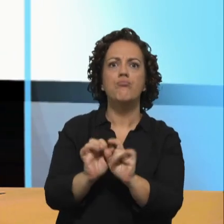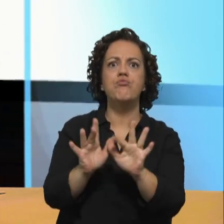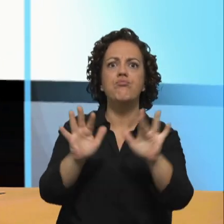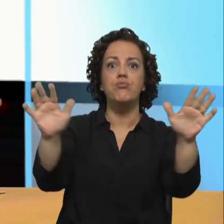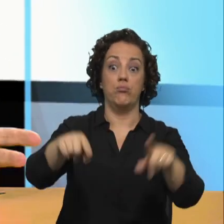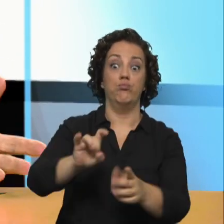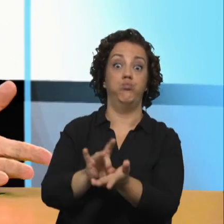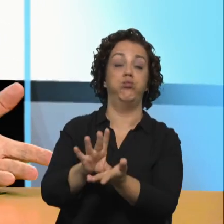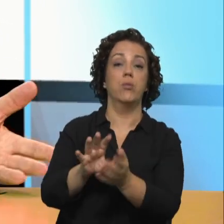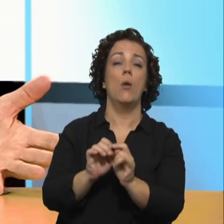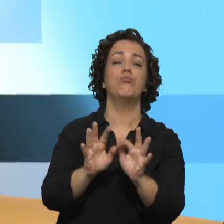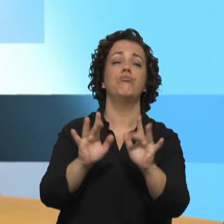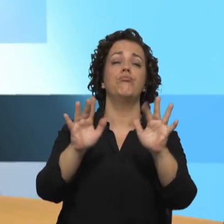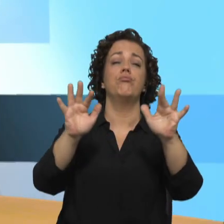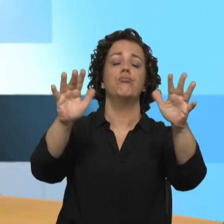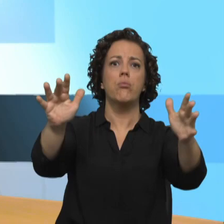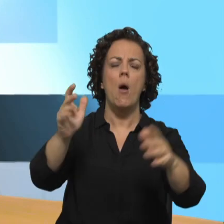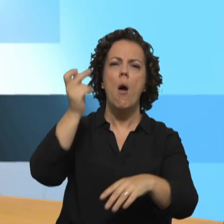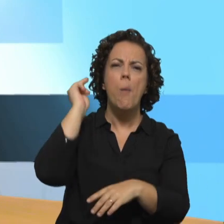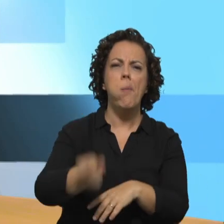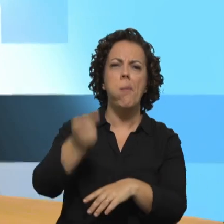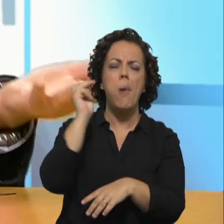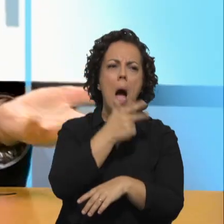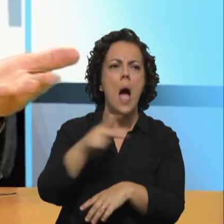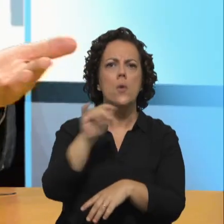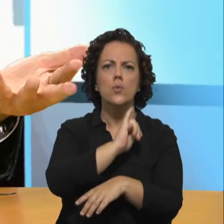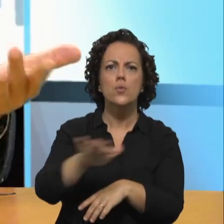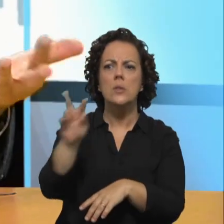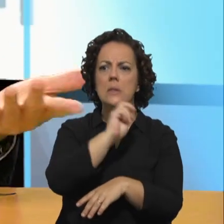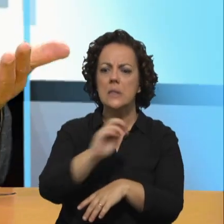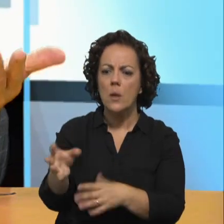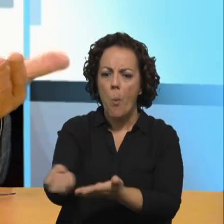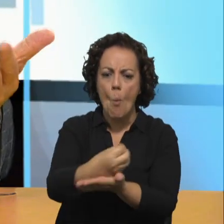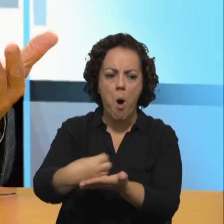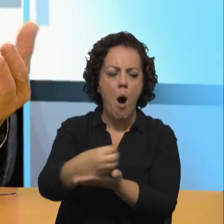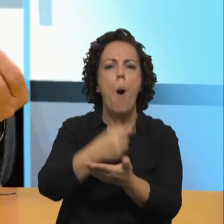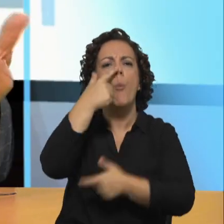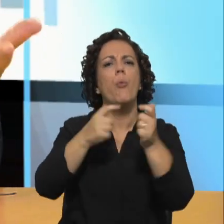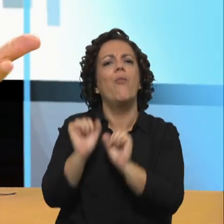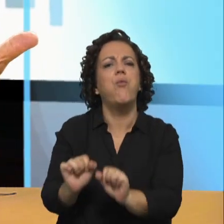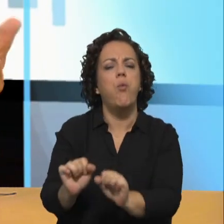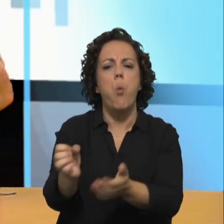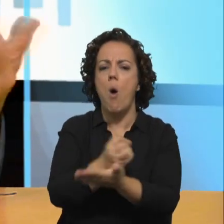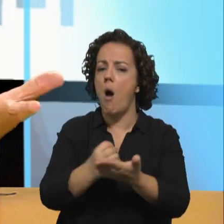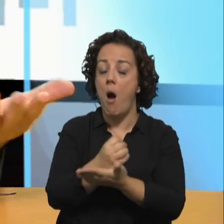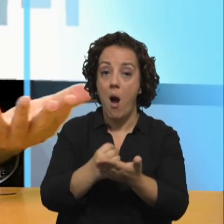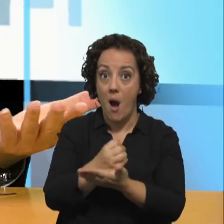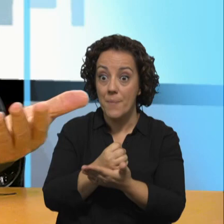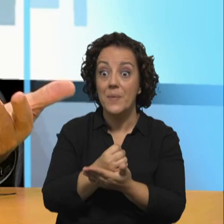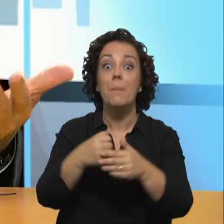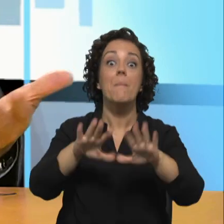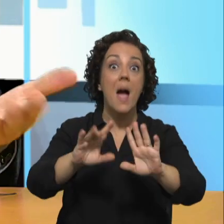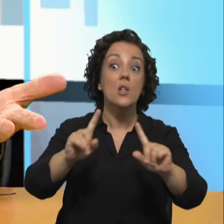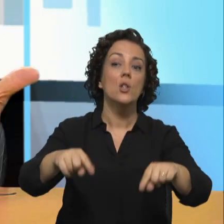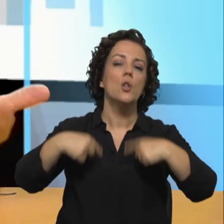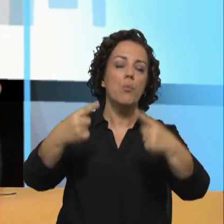séculos. Até que já no século XX aparece o Estado de Israel. Aparece um bocadinho antes, que é com a conquista otomana,